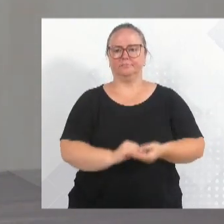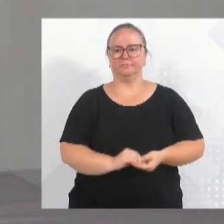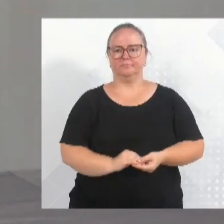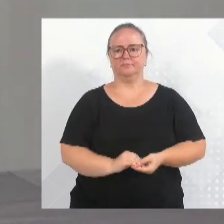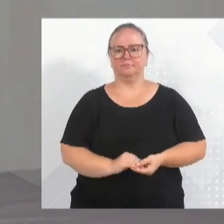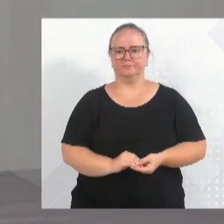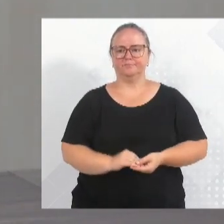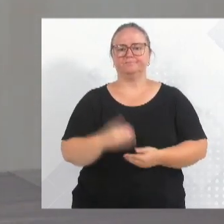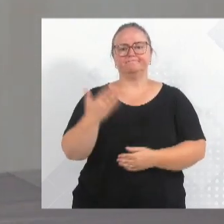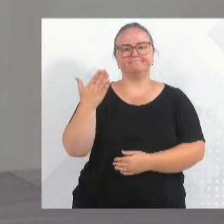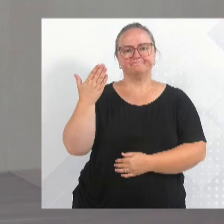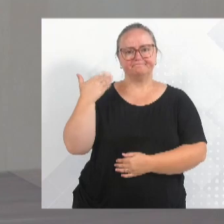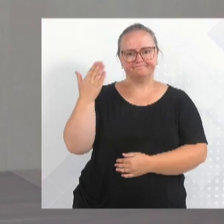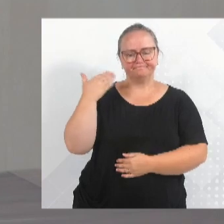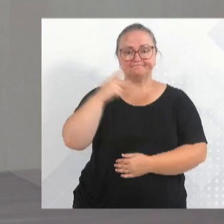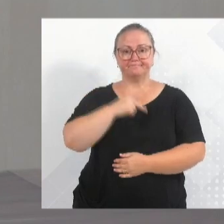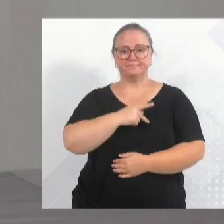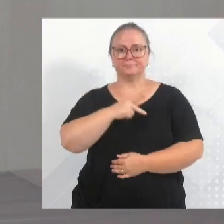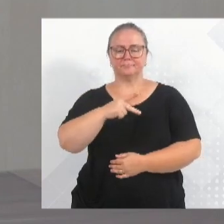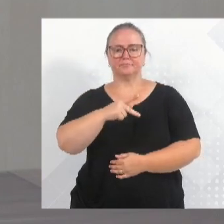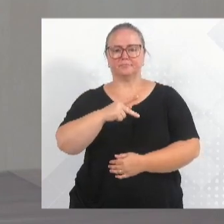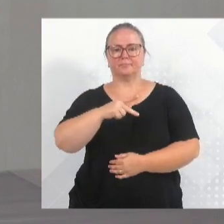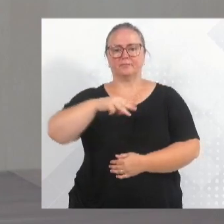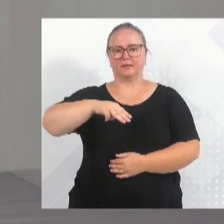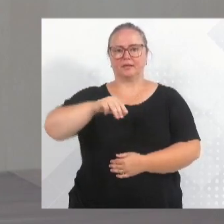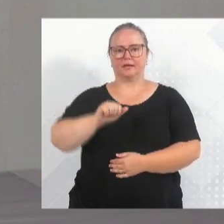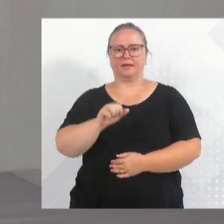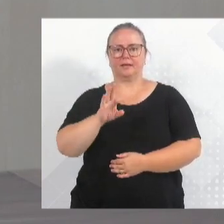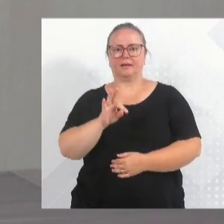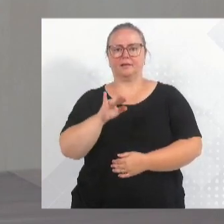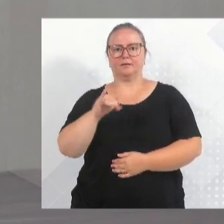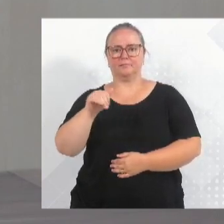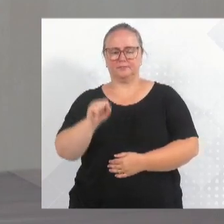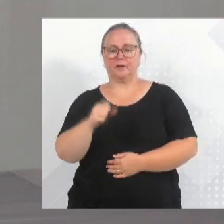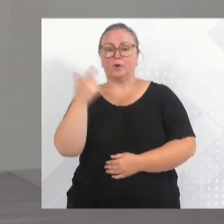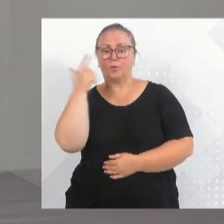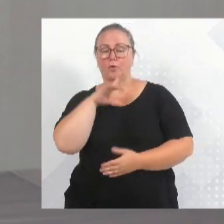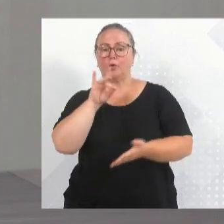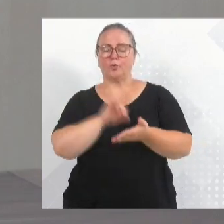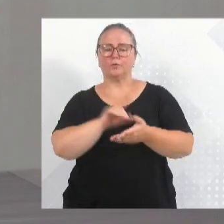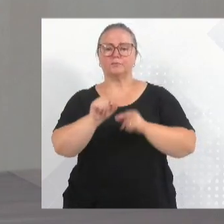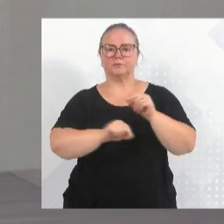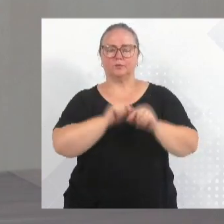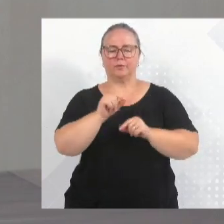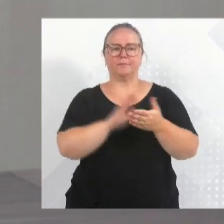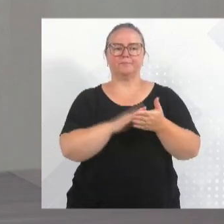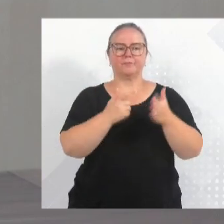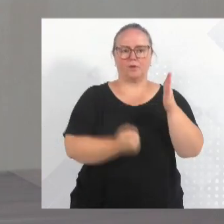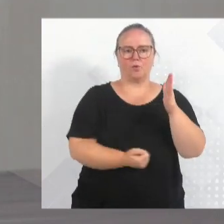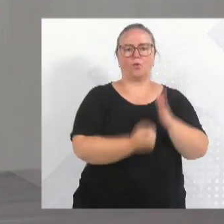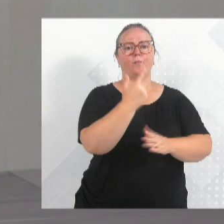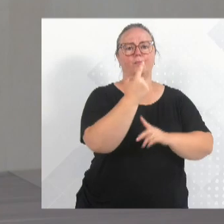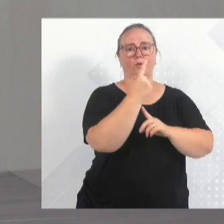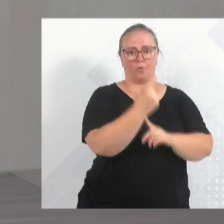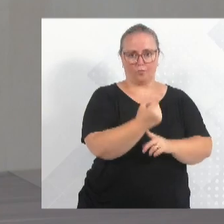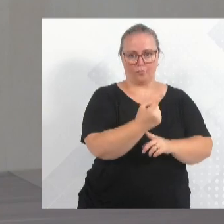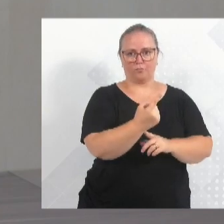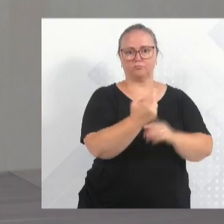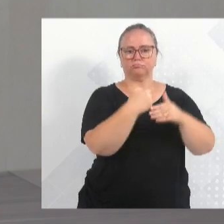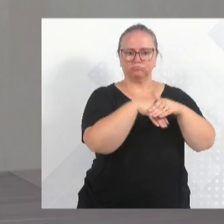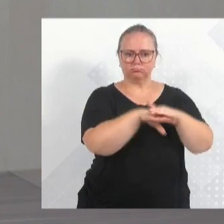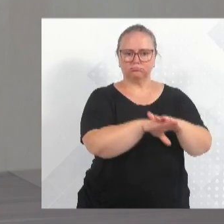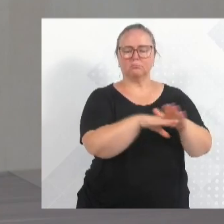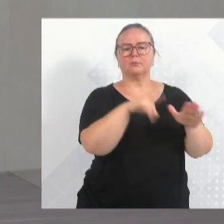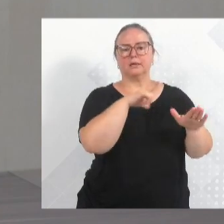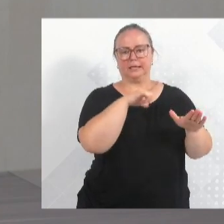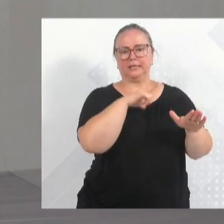o ex-presidente Matias, ele conseguiu, dos 4 reservatórios, ele comprou um reservatório esse que foi